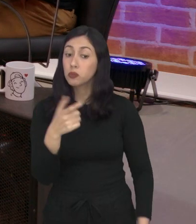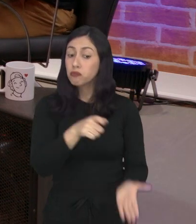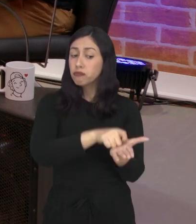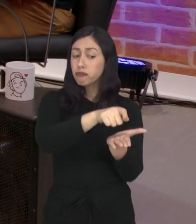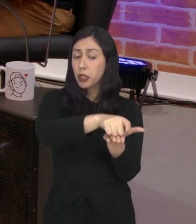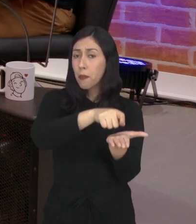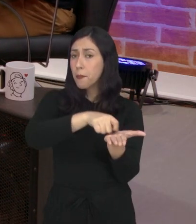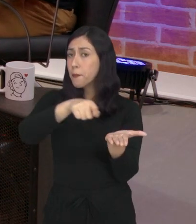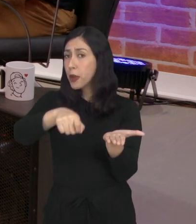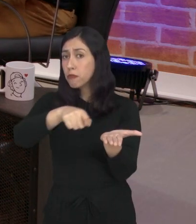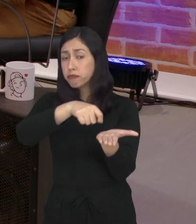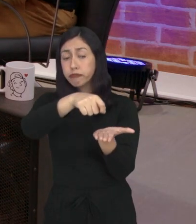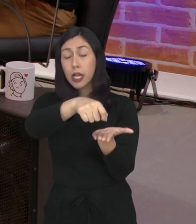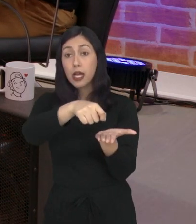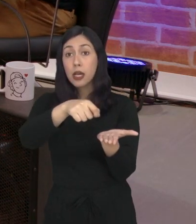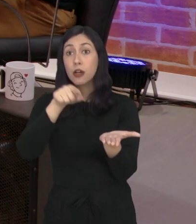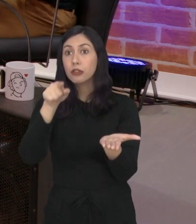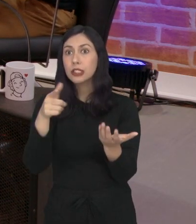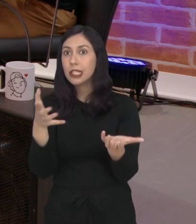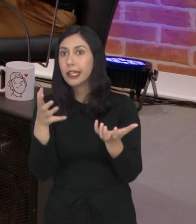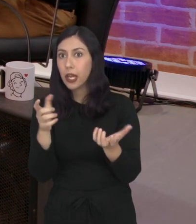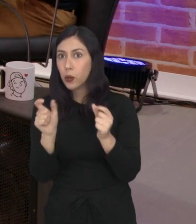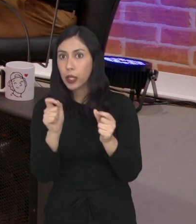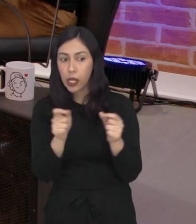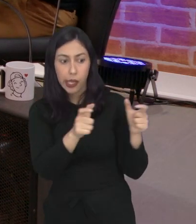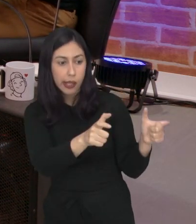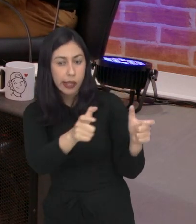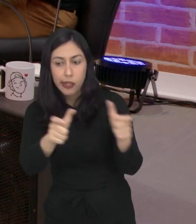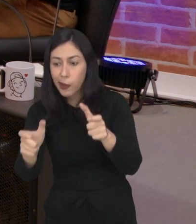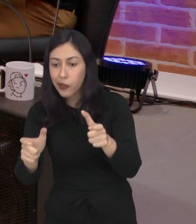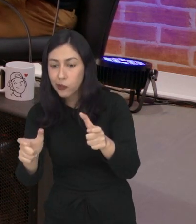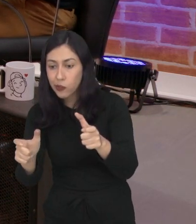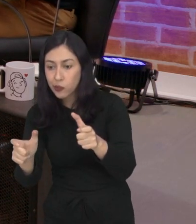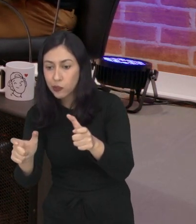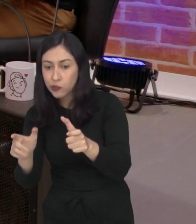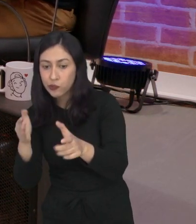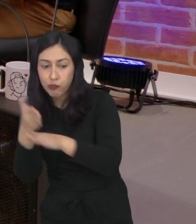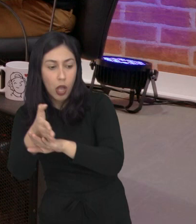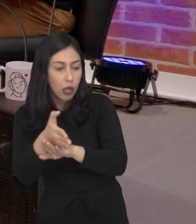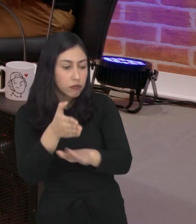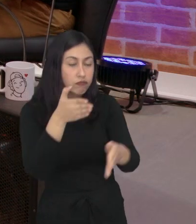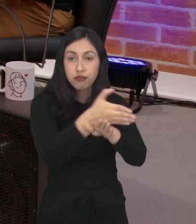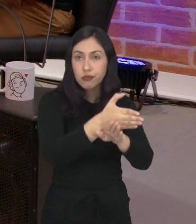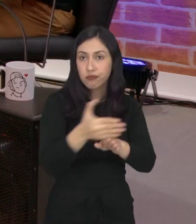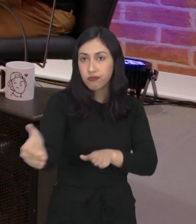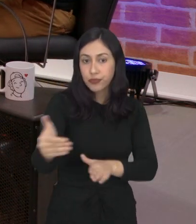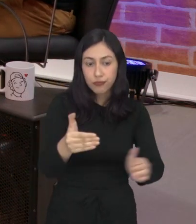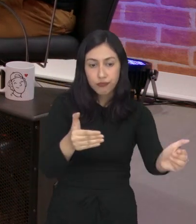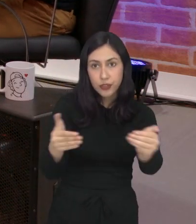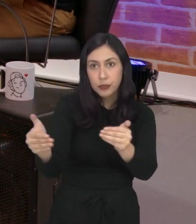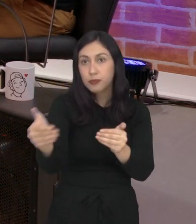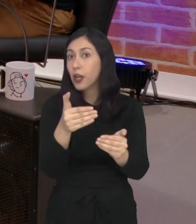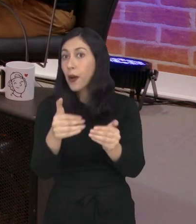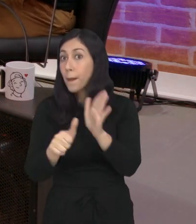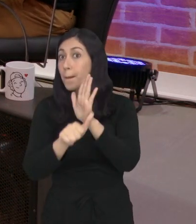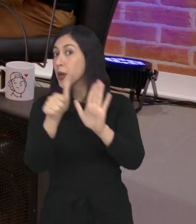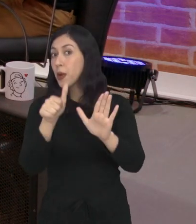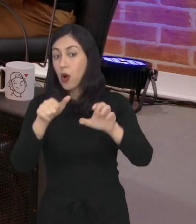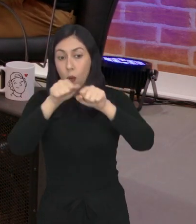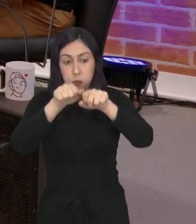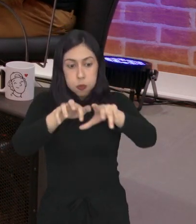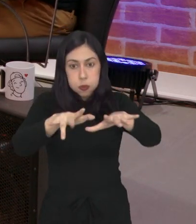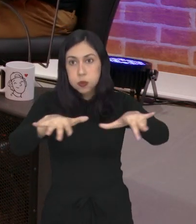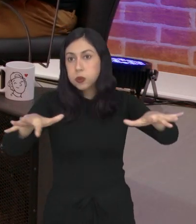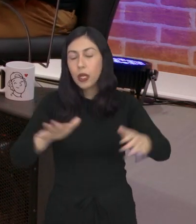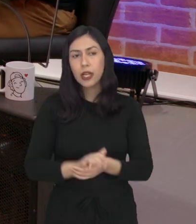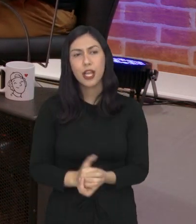tabuleiro que, basicamente, você vai querer dominar pedaços de terra para poder ter mais recursos que tem naquela terra e ser o primeiro a fazer ou um caminho maior. Tipo